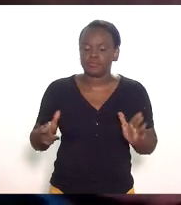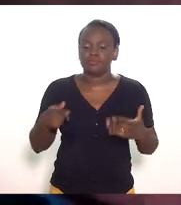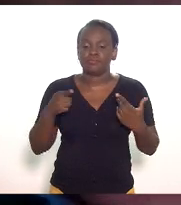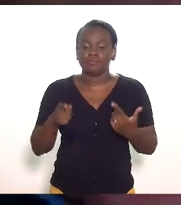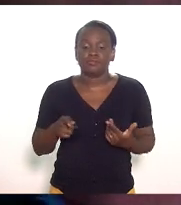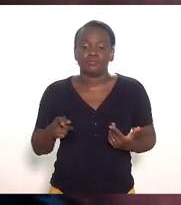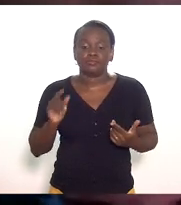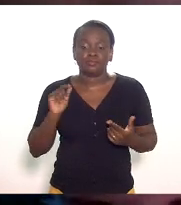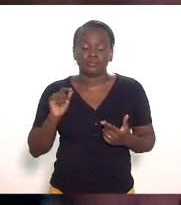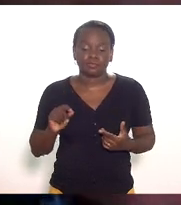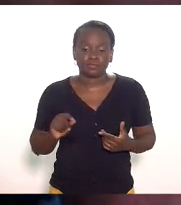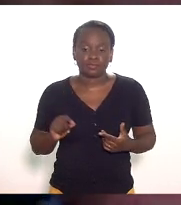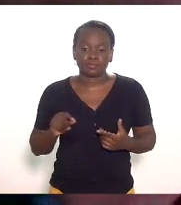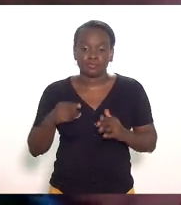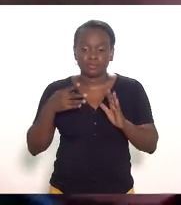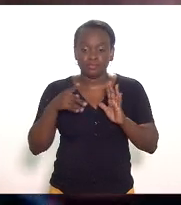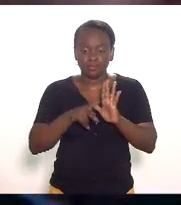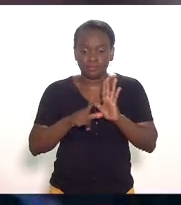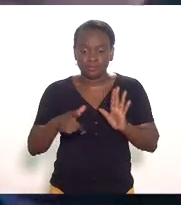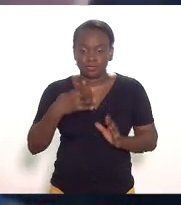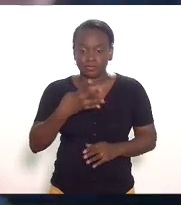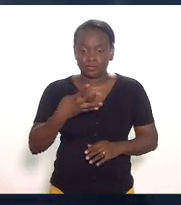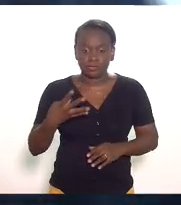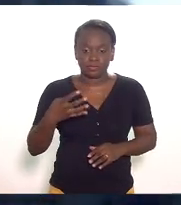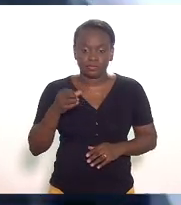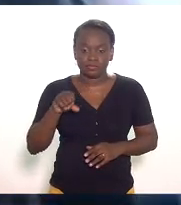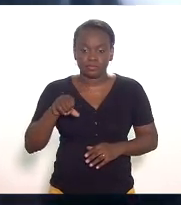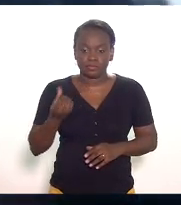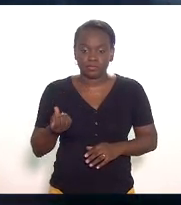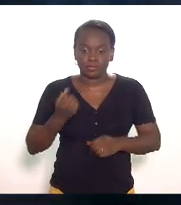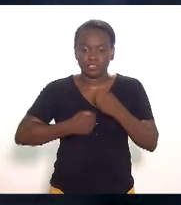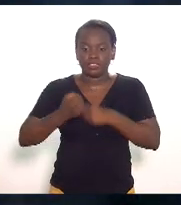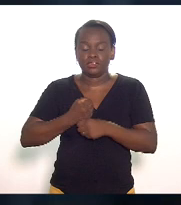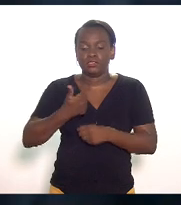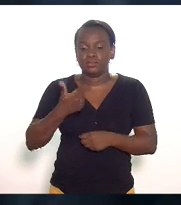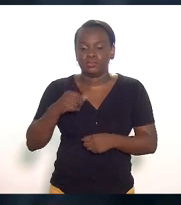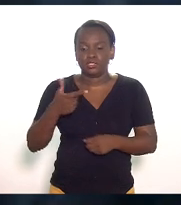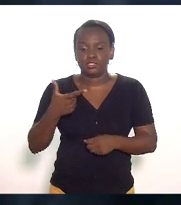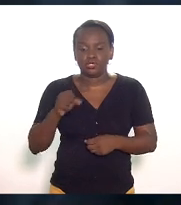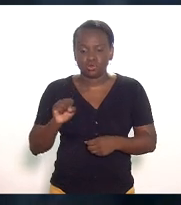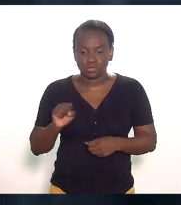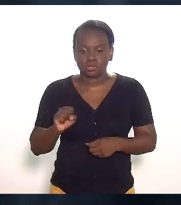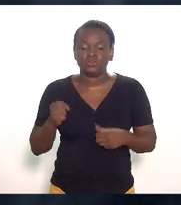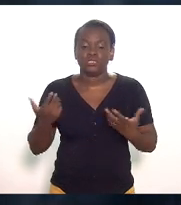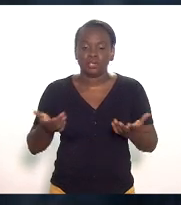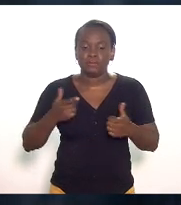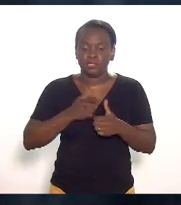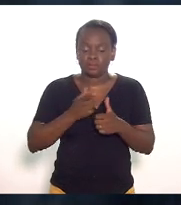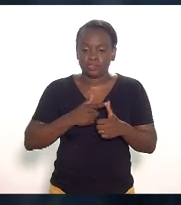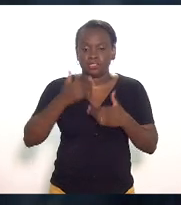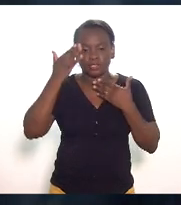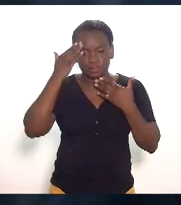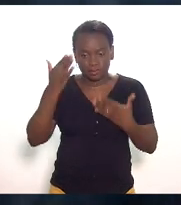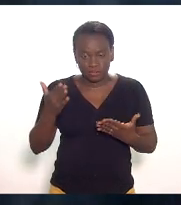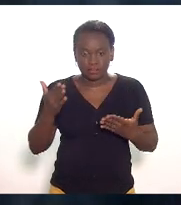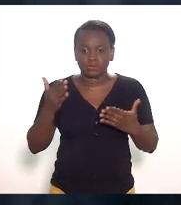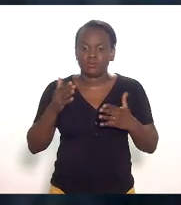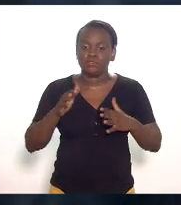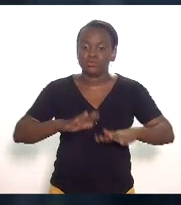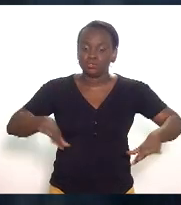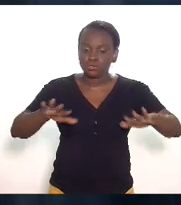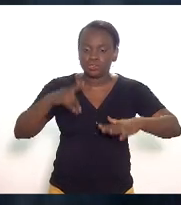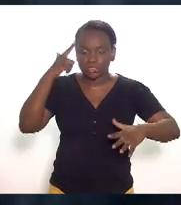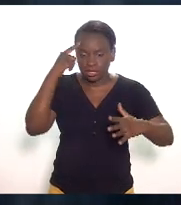é o 4496 de 2018. Eu queria primeiro agradecer os